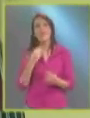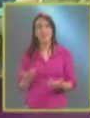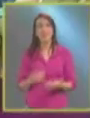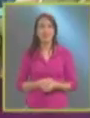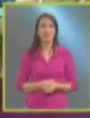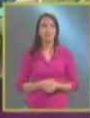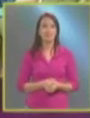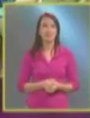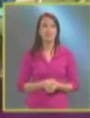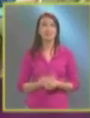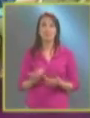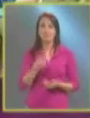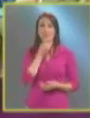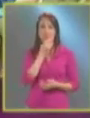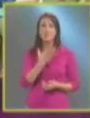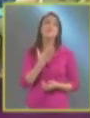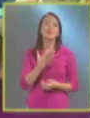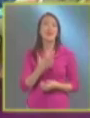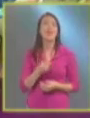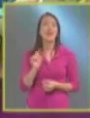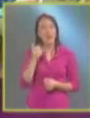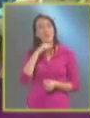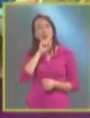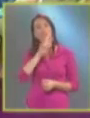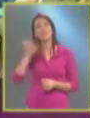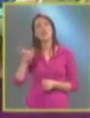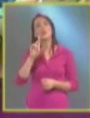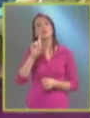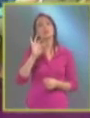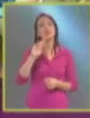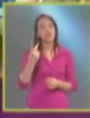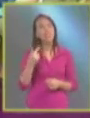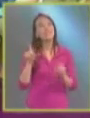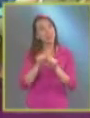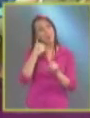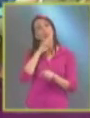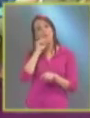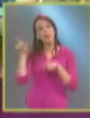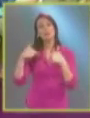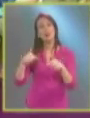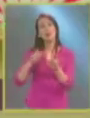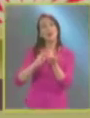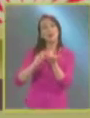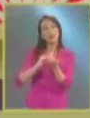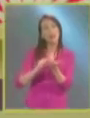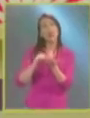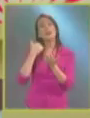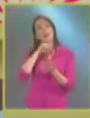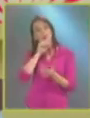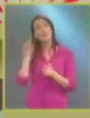heroína, bênção, viu? Né? Ela é uma benção, Judite, e trabalha... É uma heroína. Pois é, e ela trabalha com braille também, né? Isso, ela é